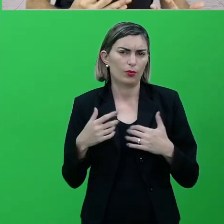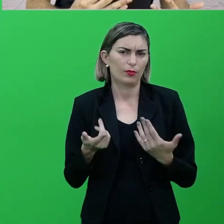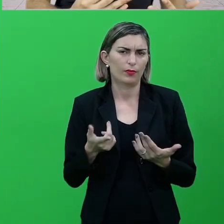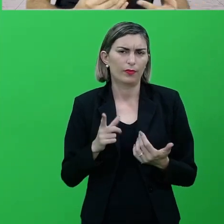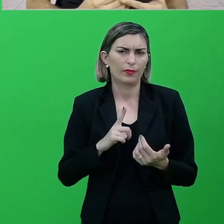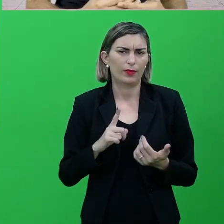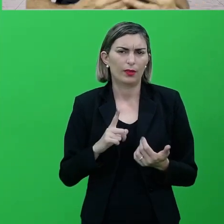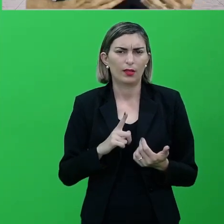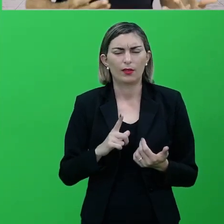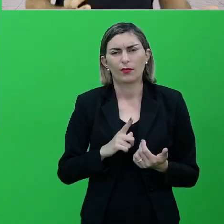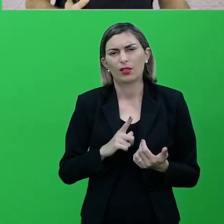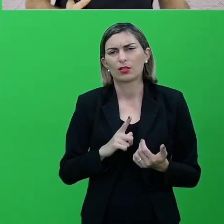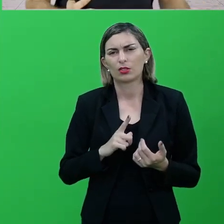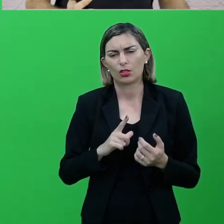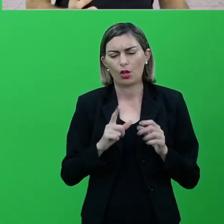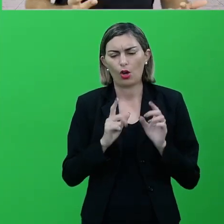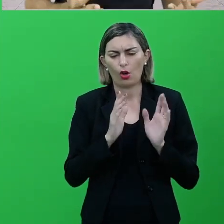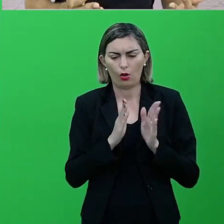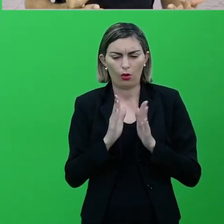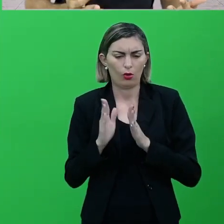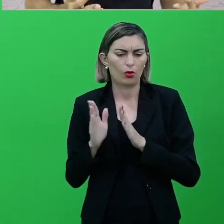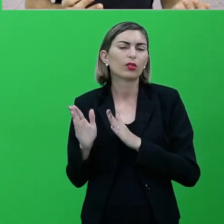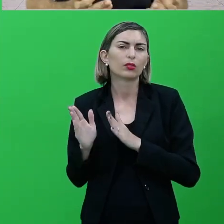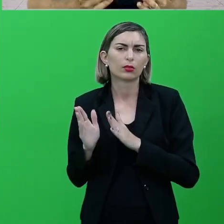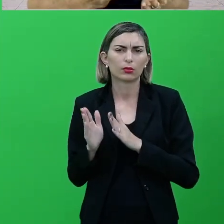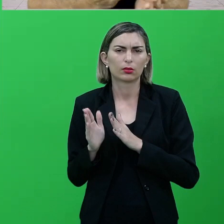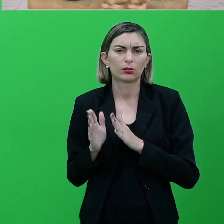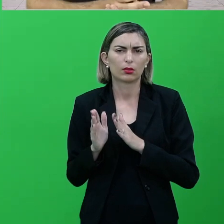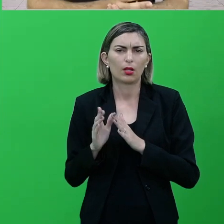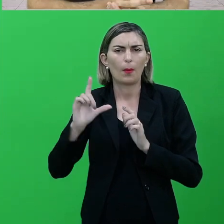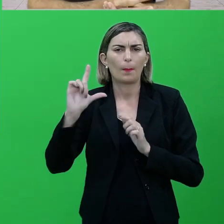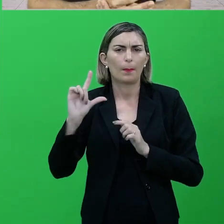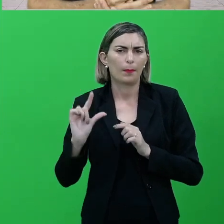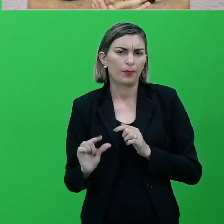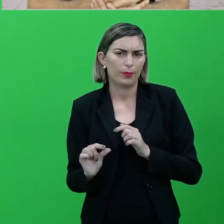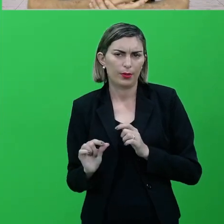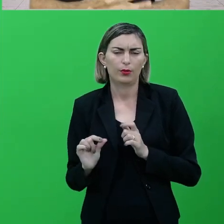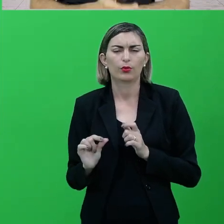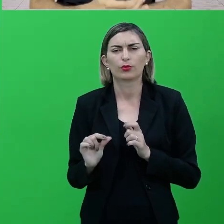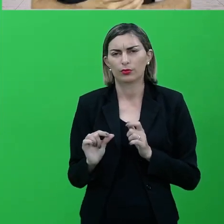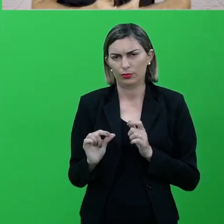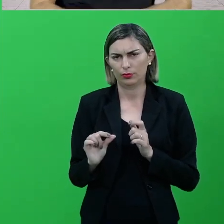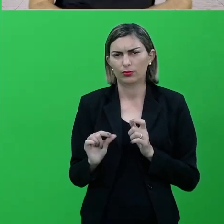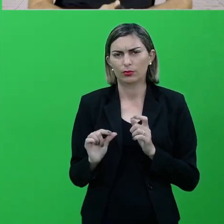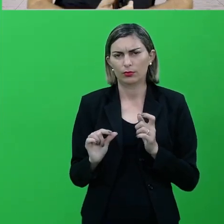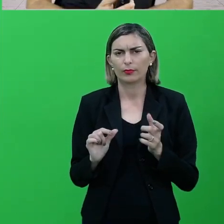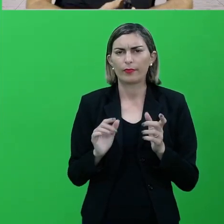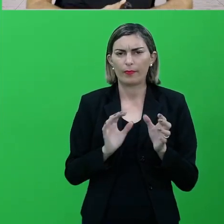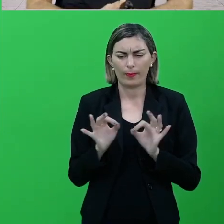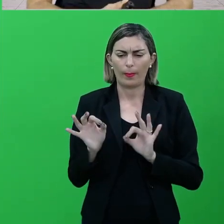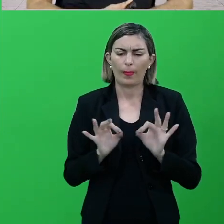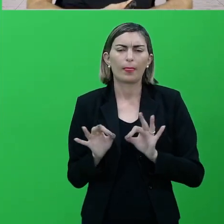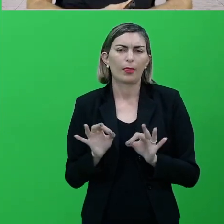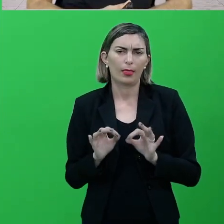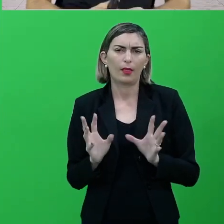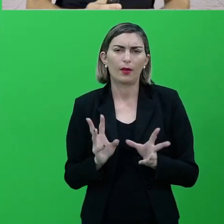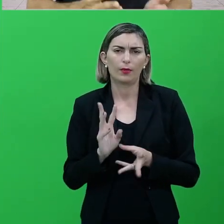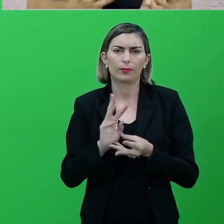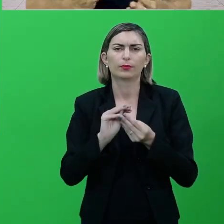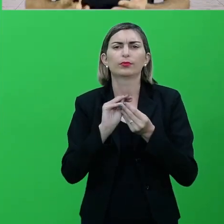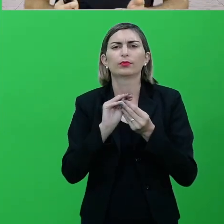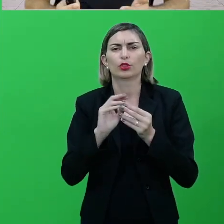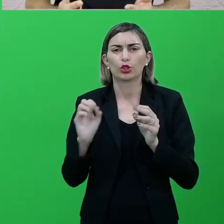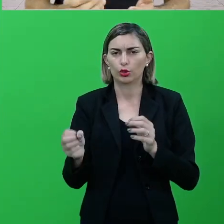houvesse um cronograma que fosse menos frouxo, né, para a implementação de uma inovação